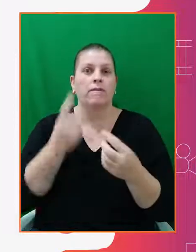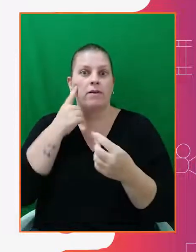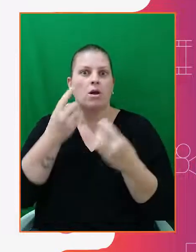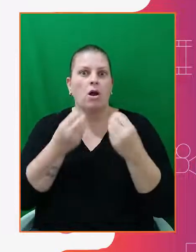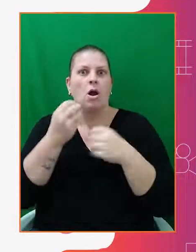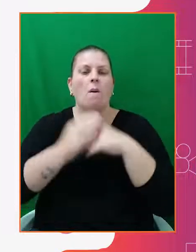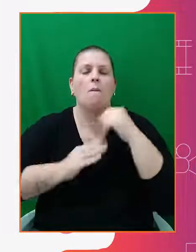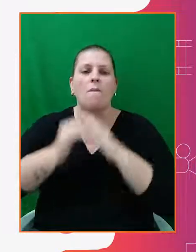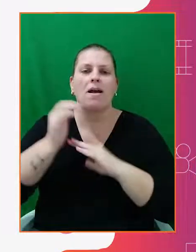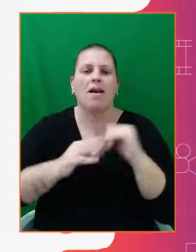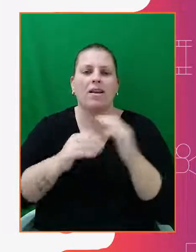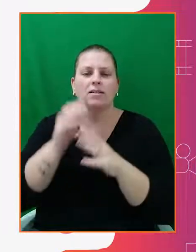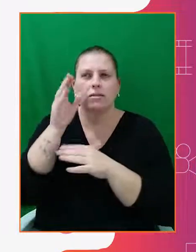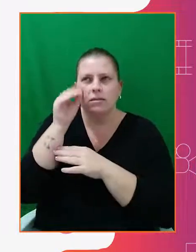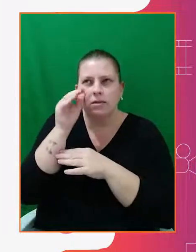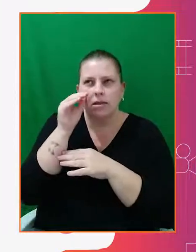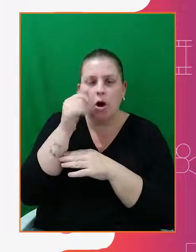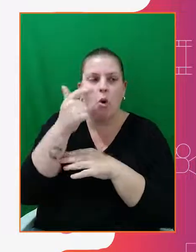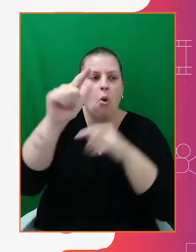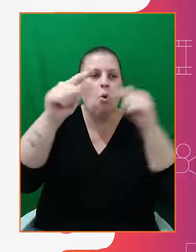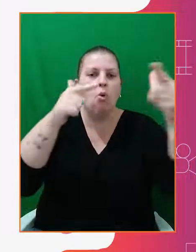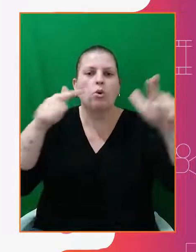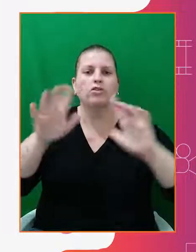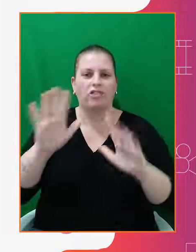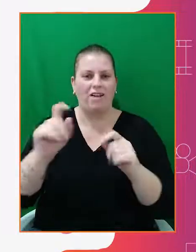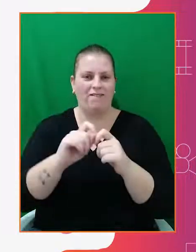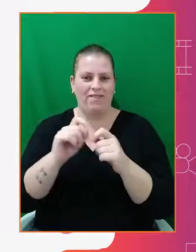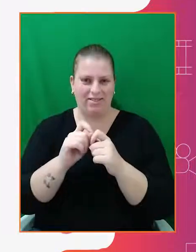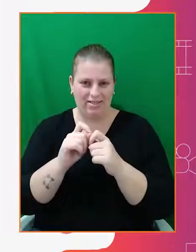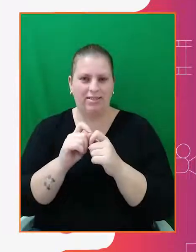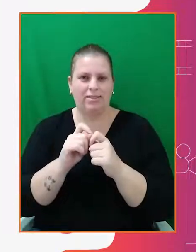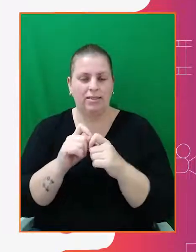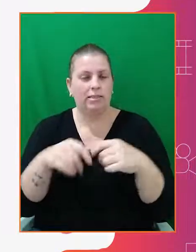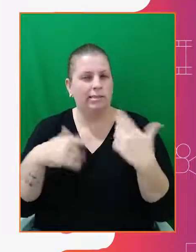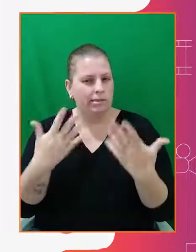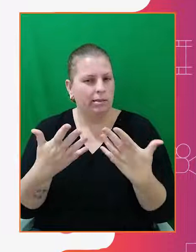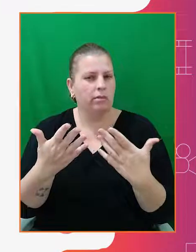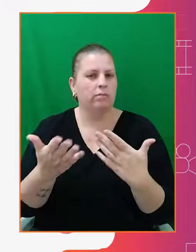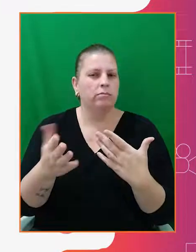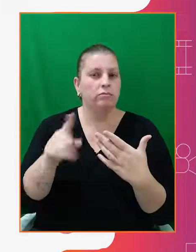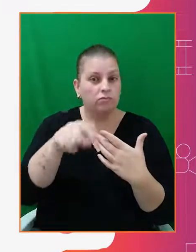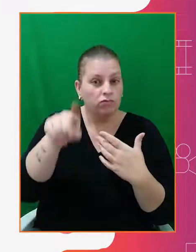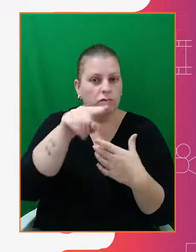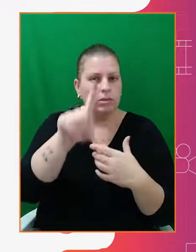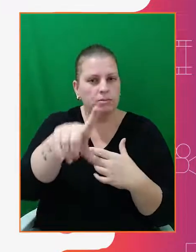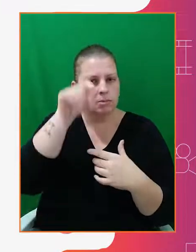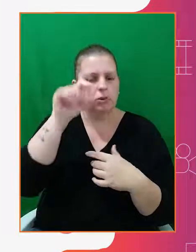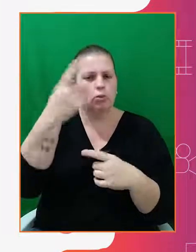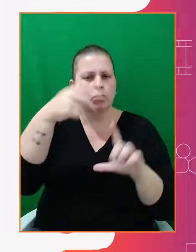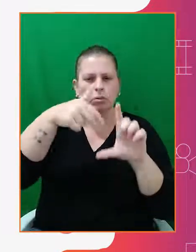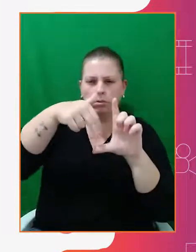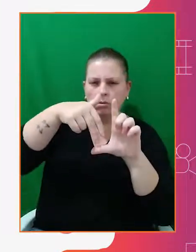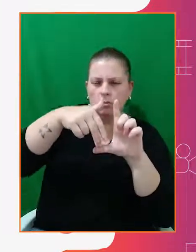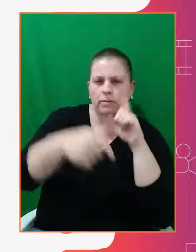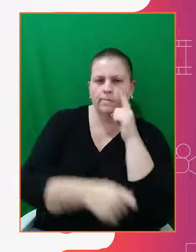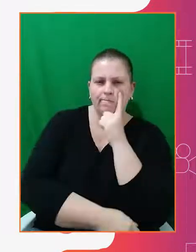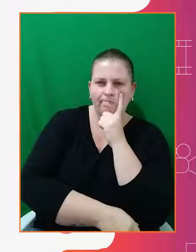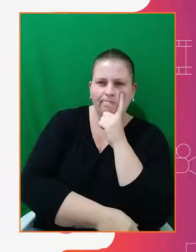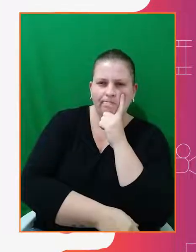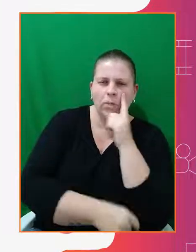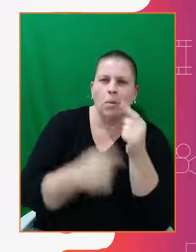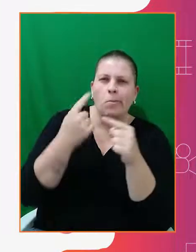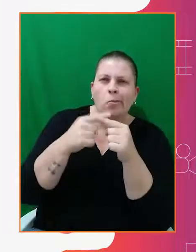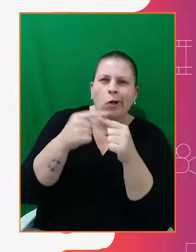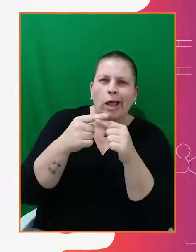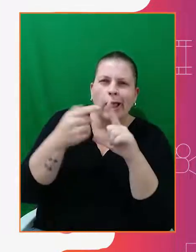de um funcionamento de audiovisual é ver como os outros já fizeram. Então é isso, pegue um filme e comece a entender que plano é